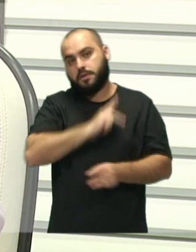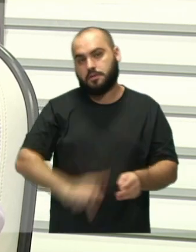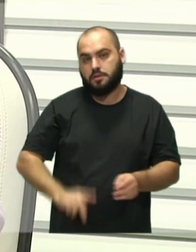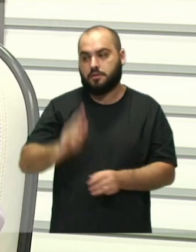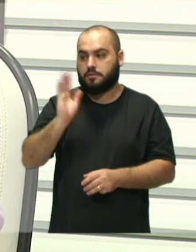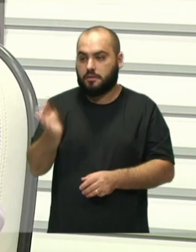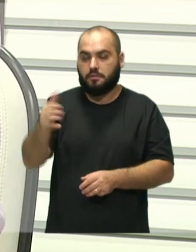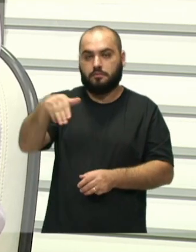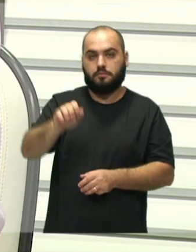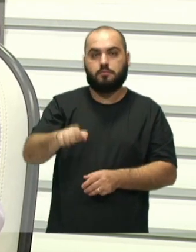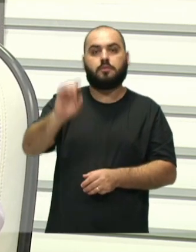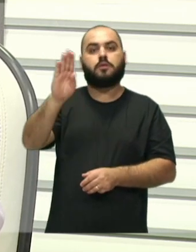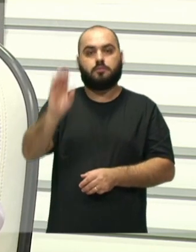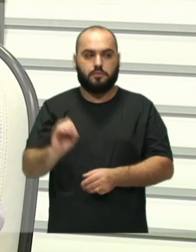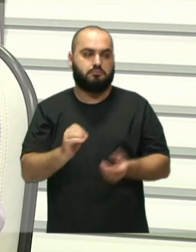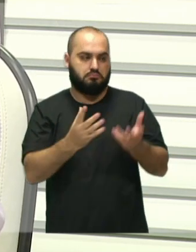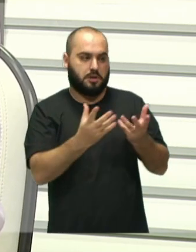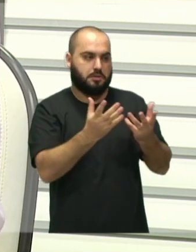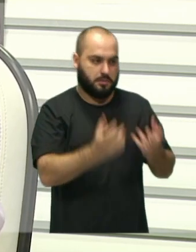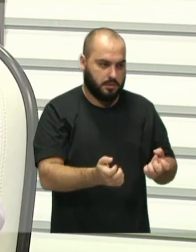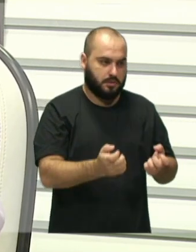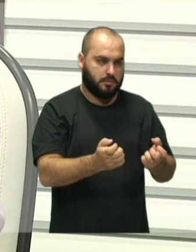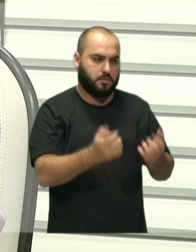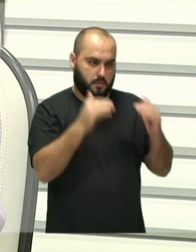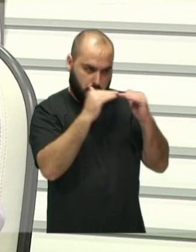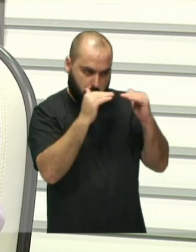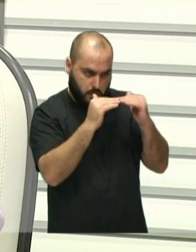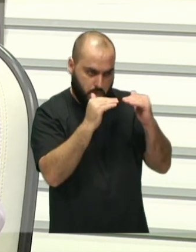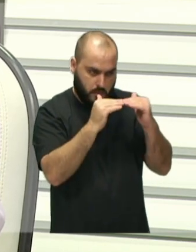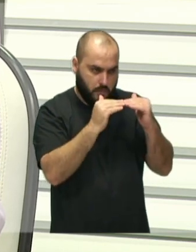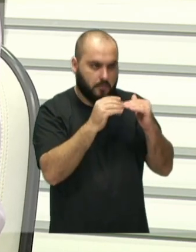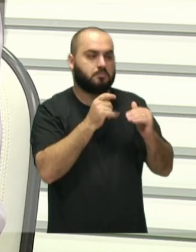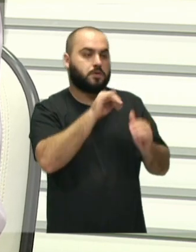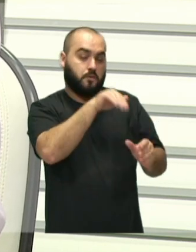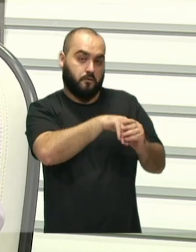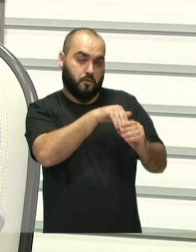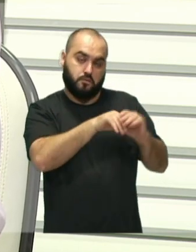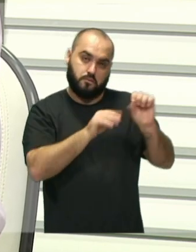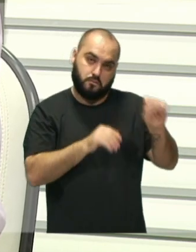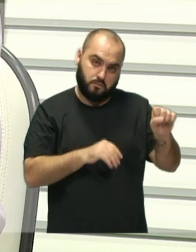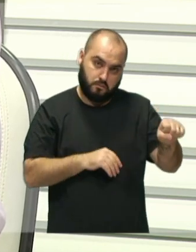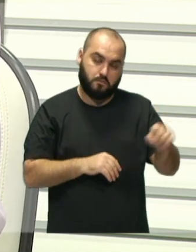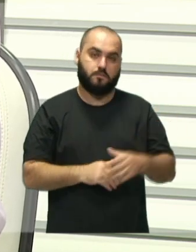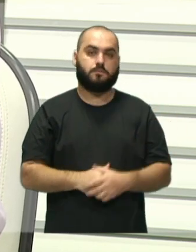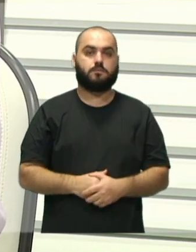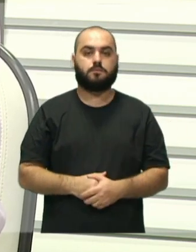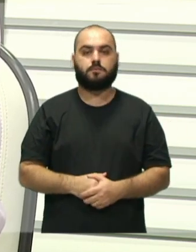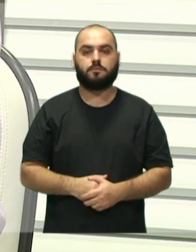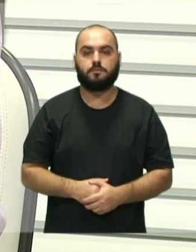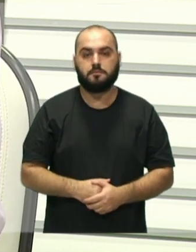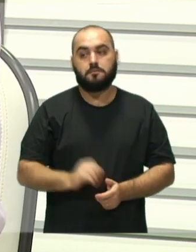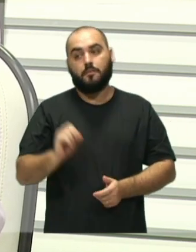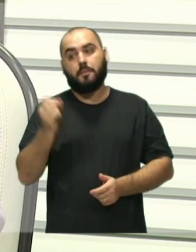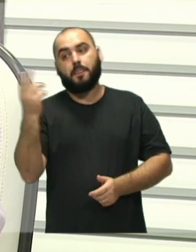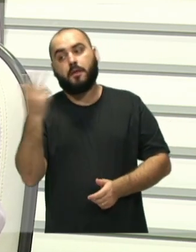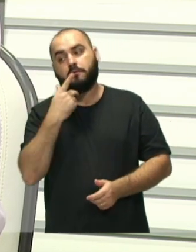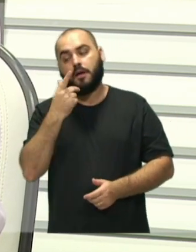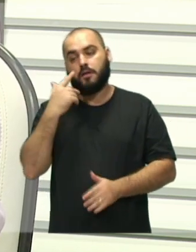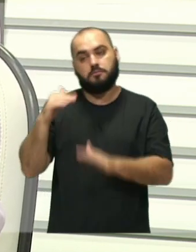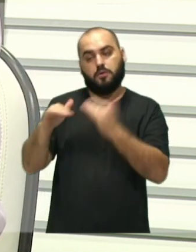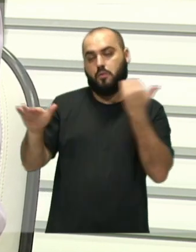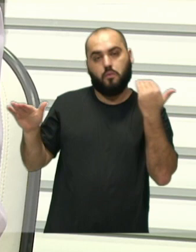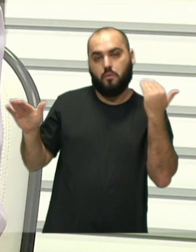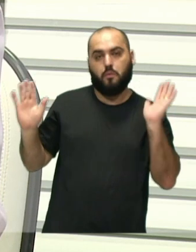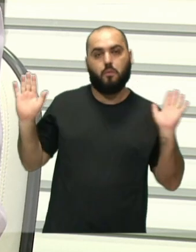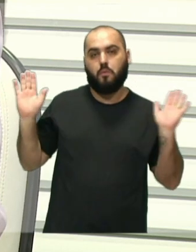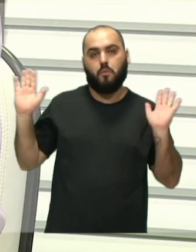o membro é José acompanho o relator é concorda com parecer favorável acompanha o trâmite ou podem voltar